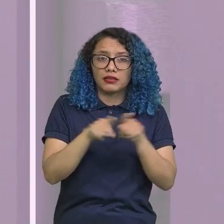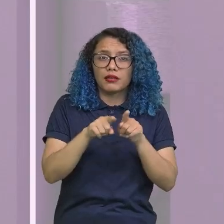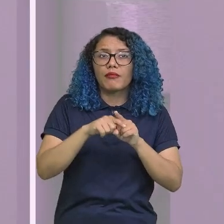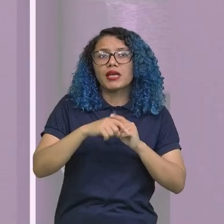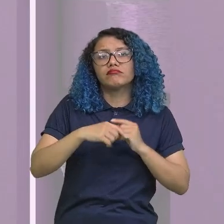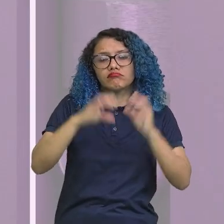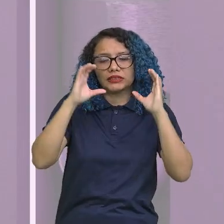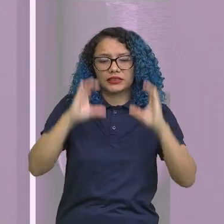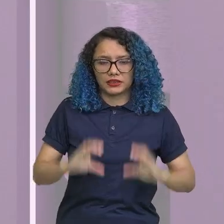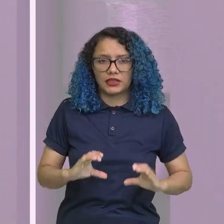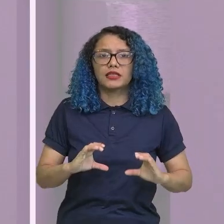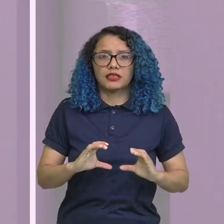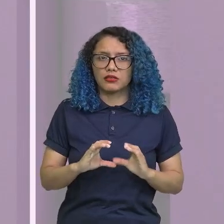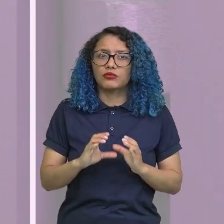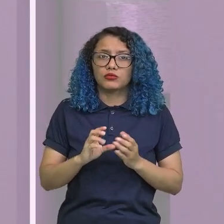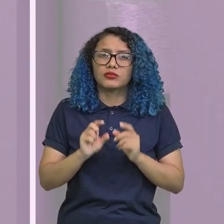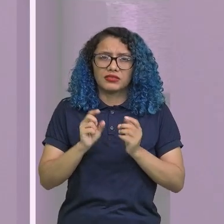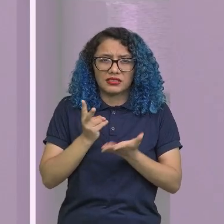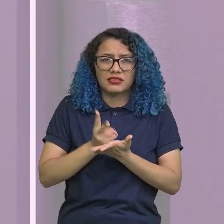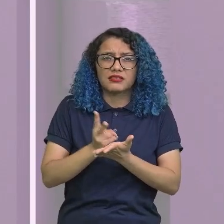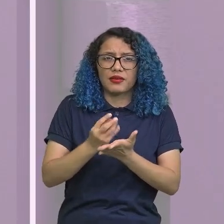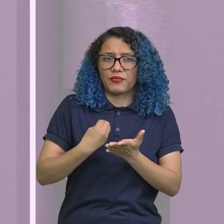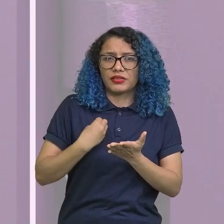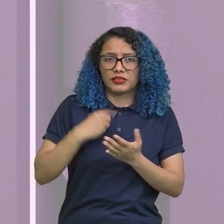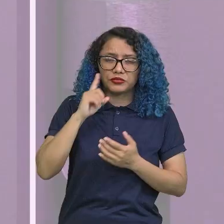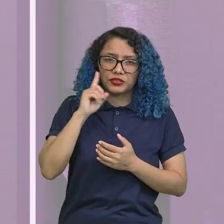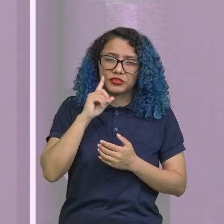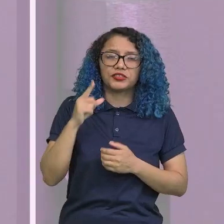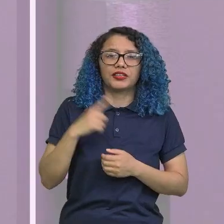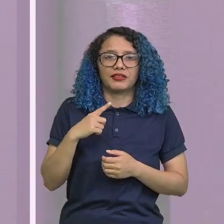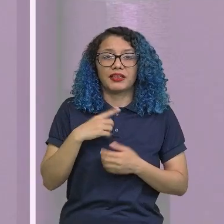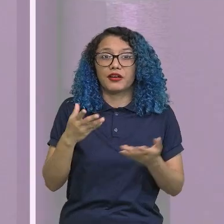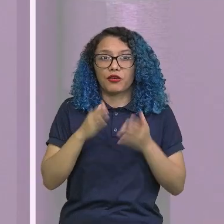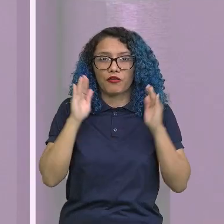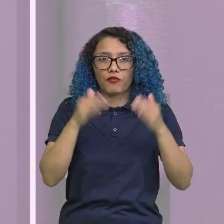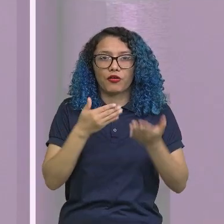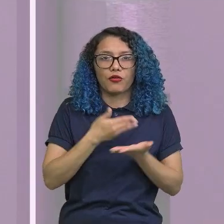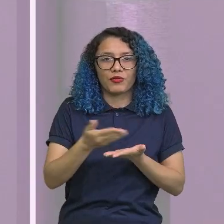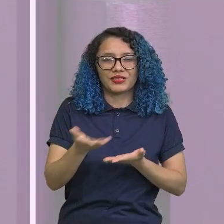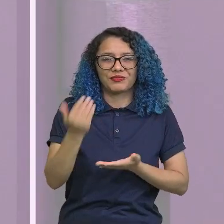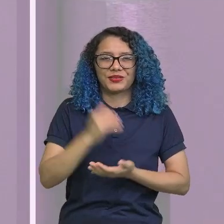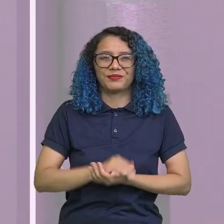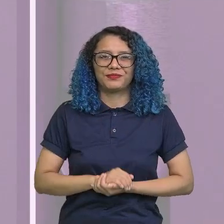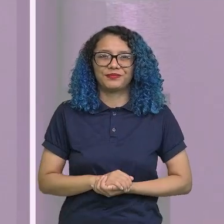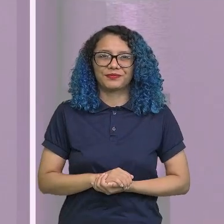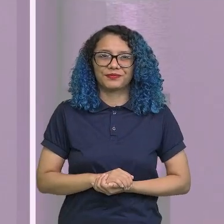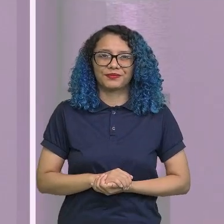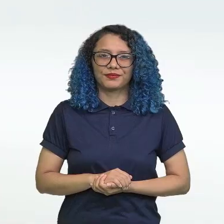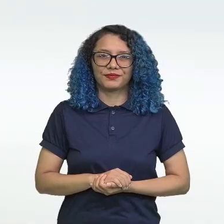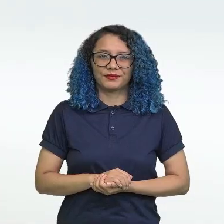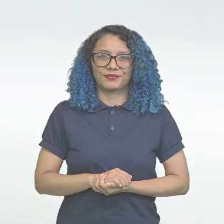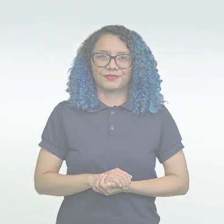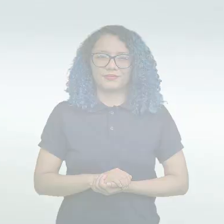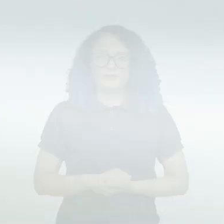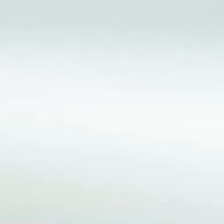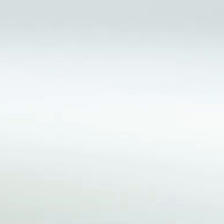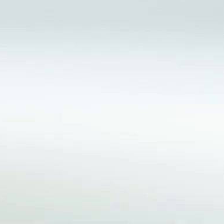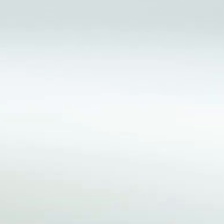cidadão e está ali inserida direto no nosso dia a dia. Então agora, foco total e vamos então à nossa aula.